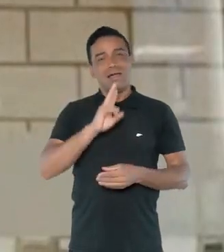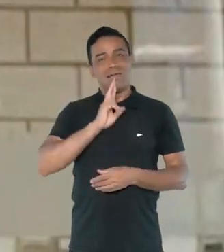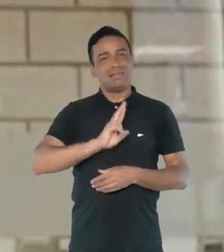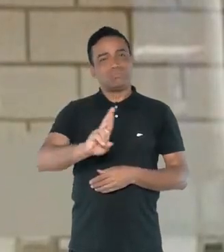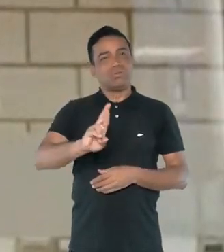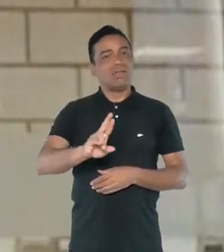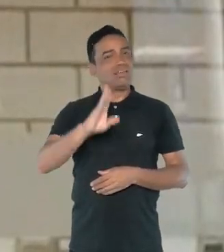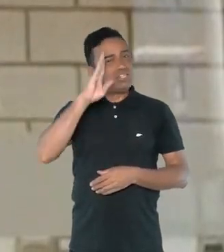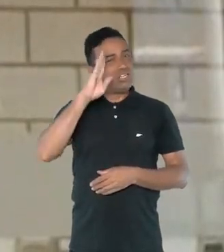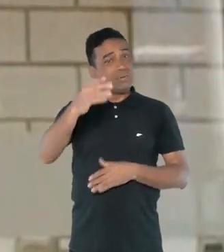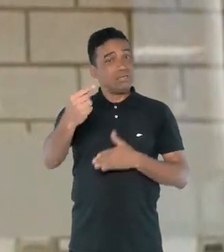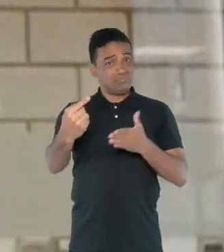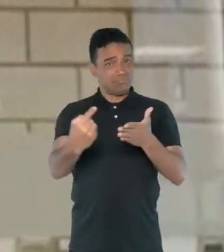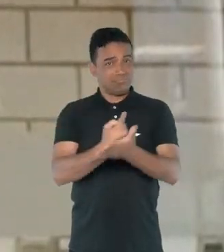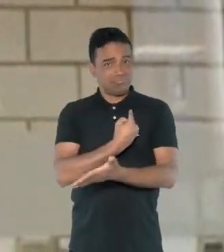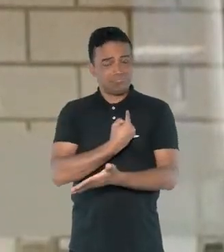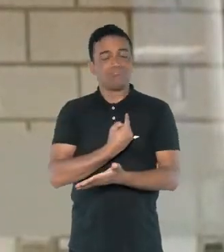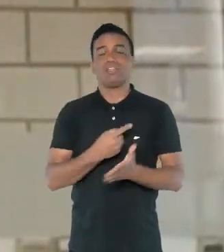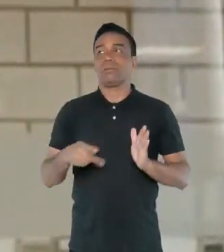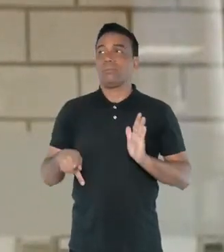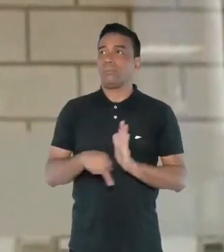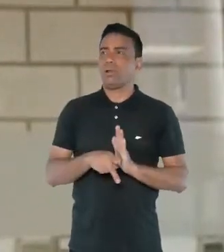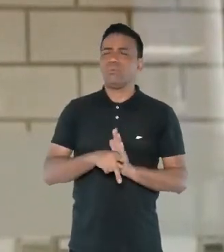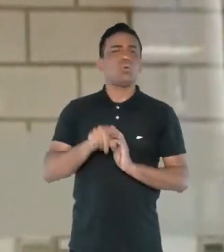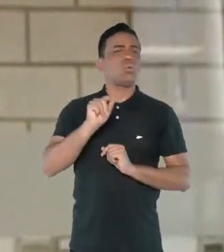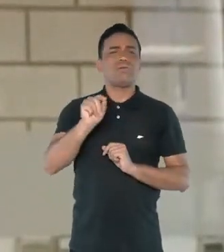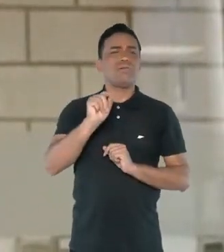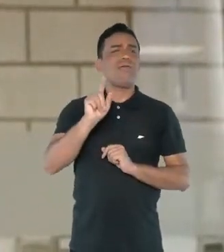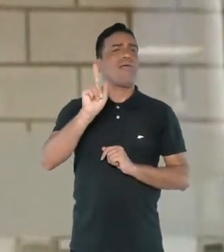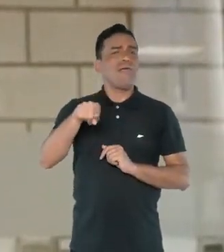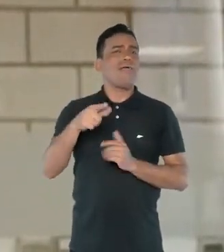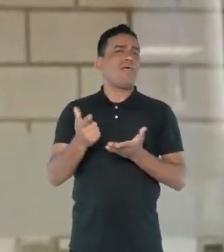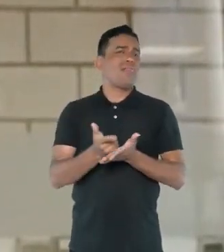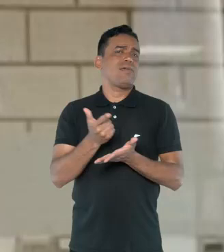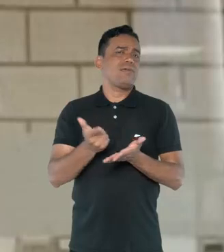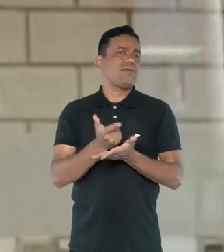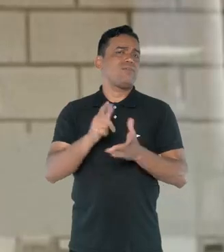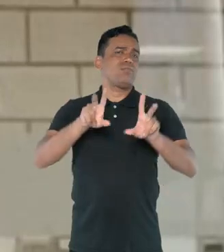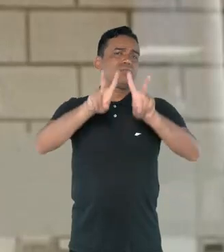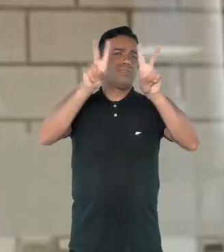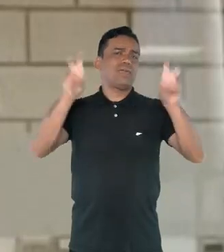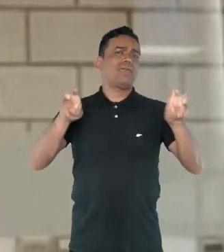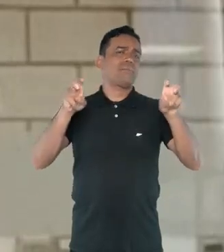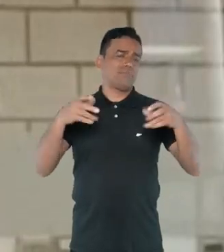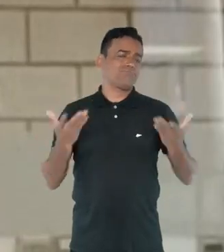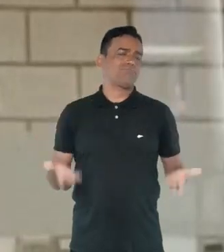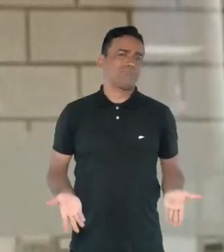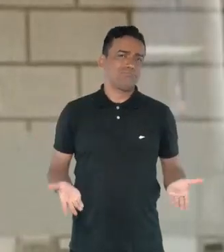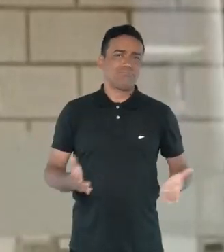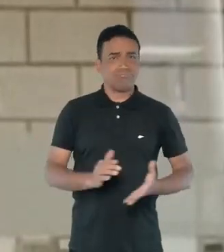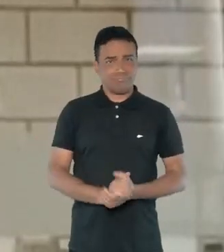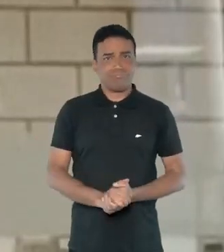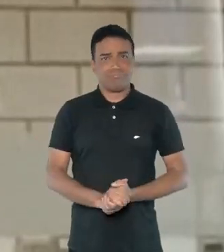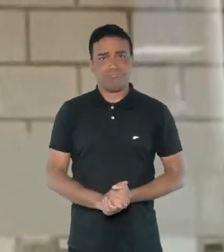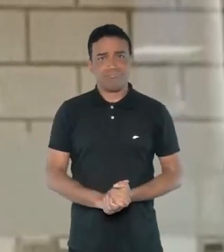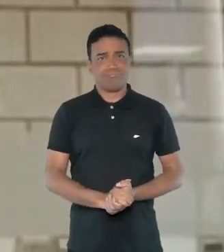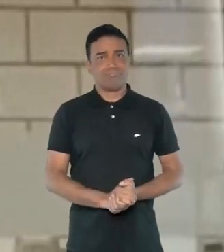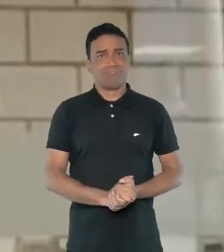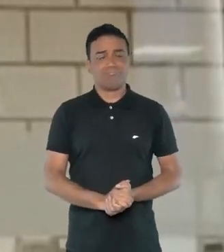a sua pergunta, sobre do que trata o livro O Triunfo das Paixões.